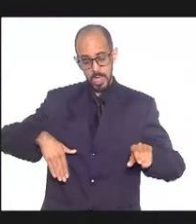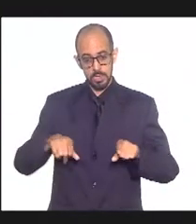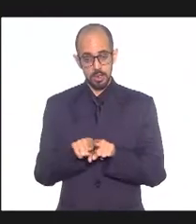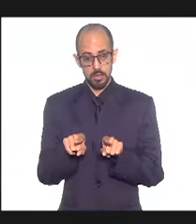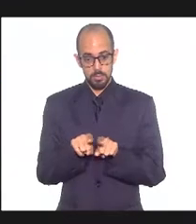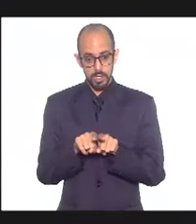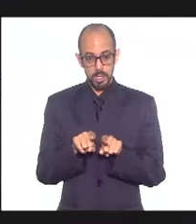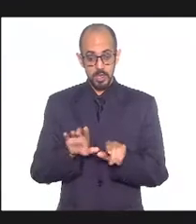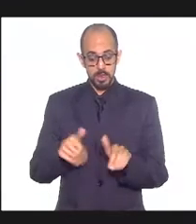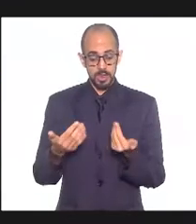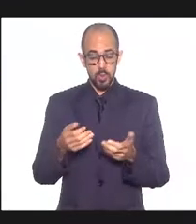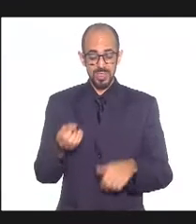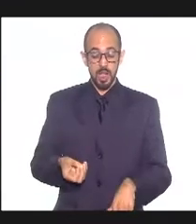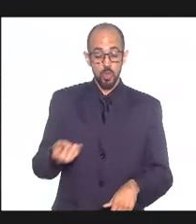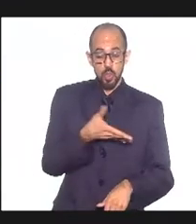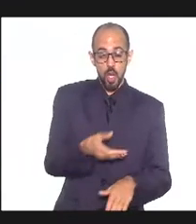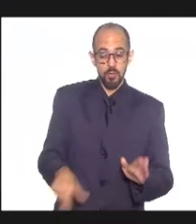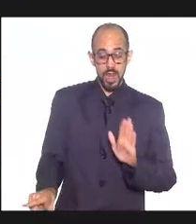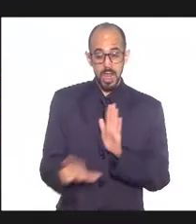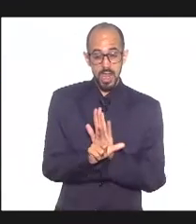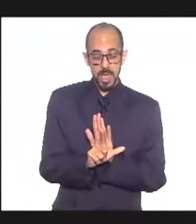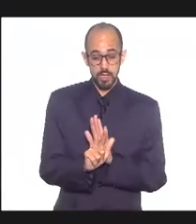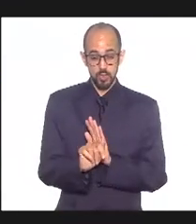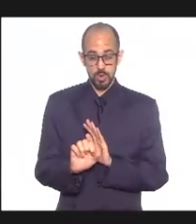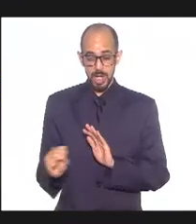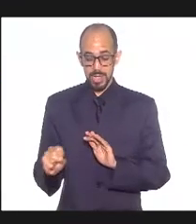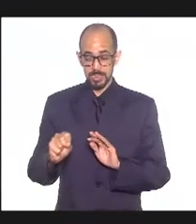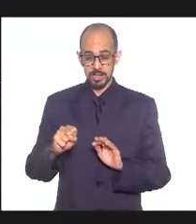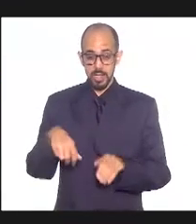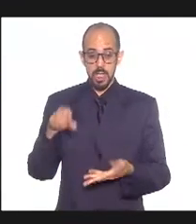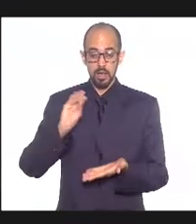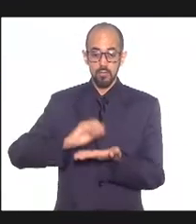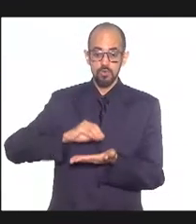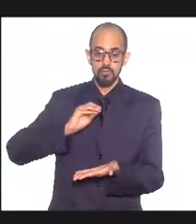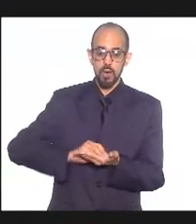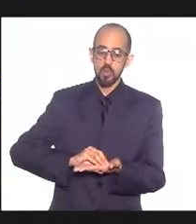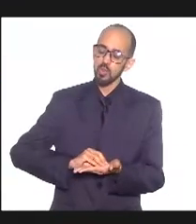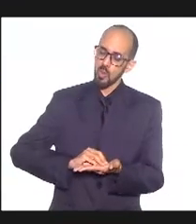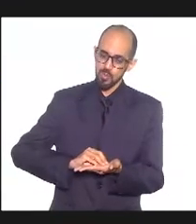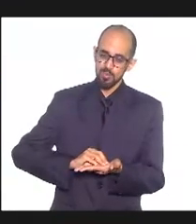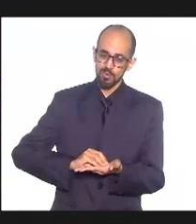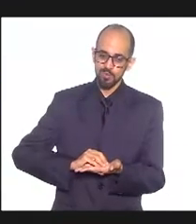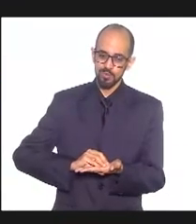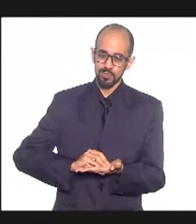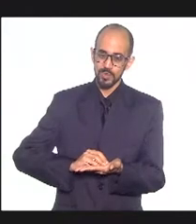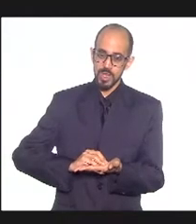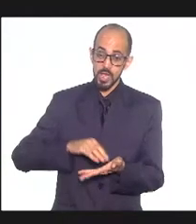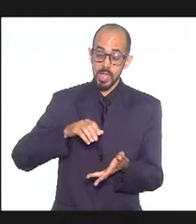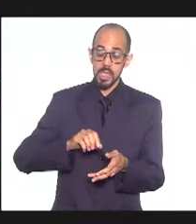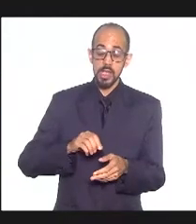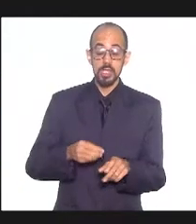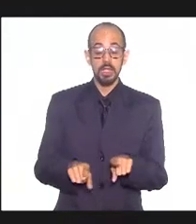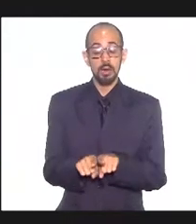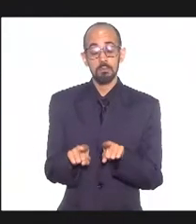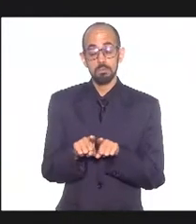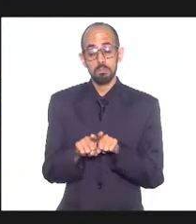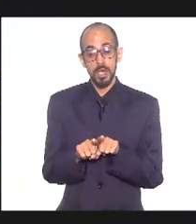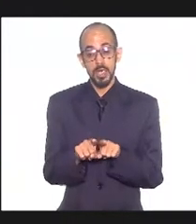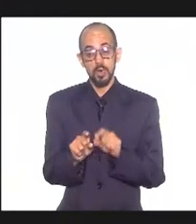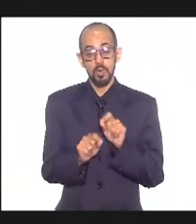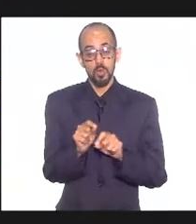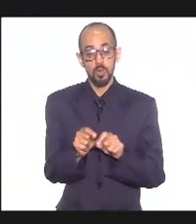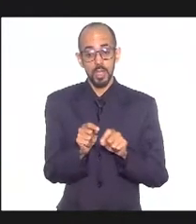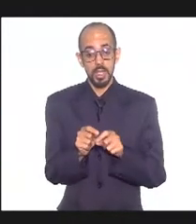nova lei do gás, ele deixou essas duas omissões de maneira concreta e remeteu essas